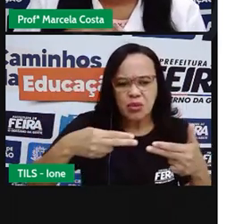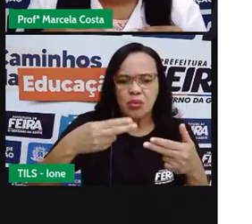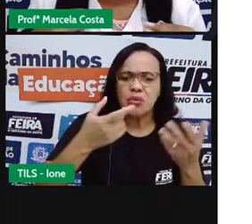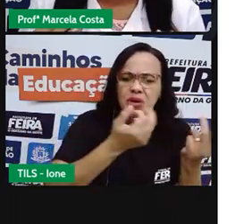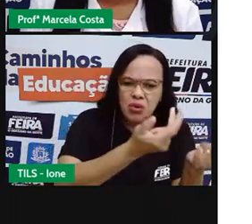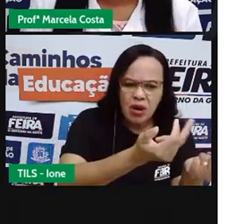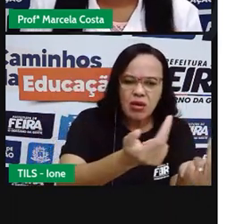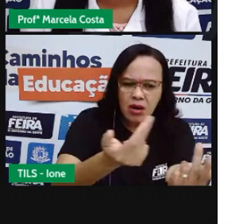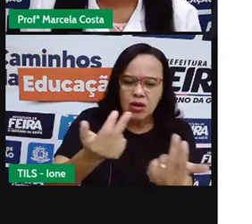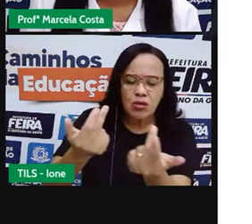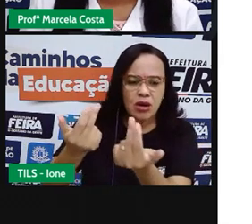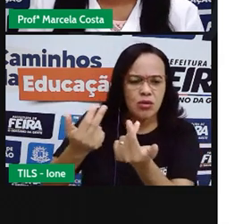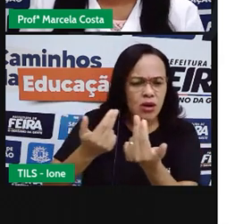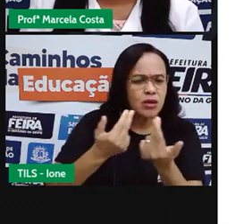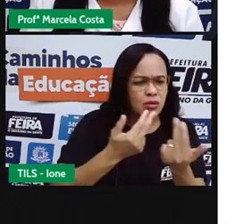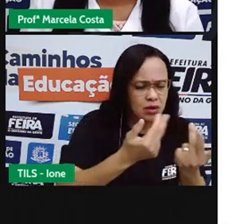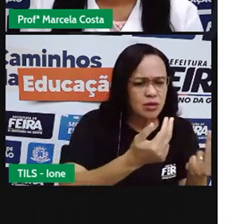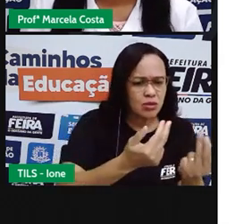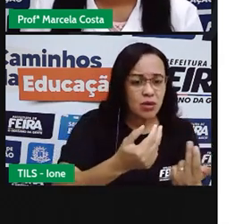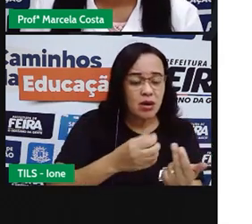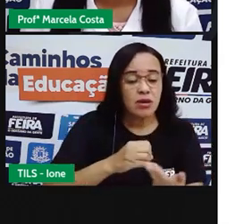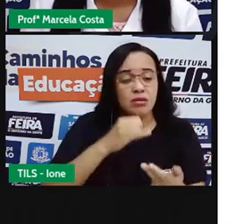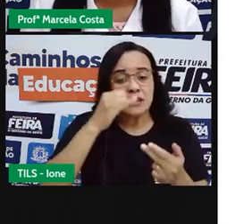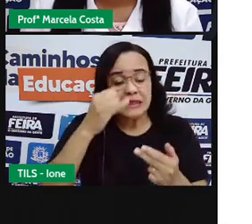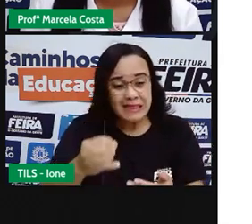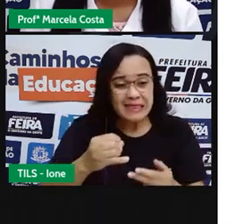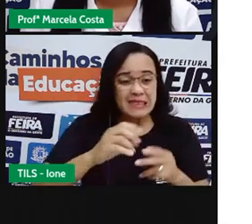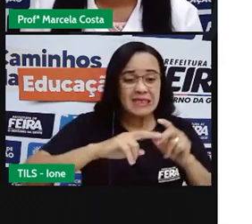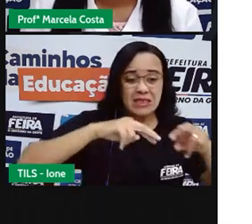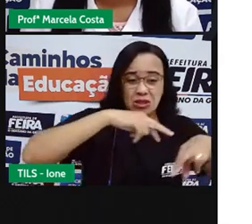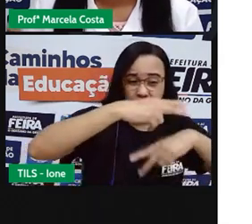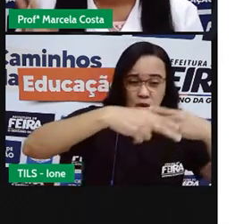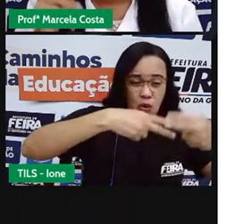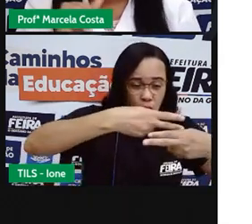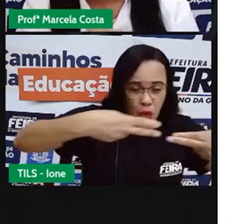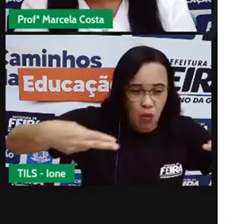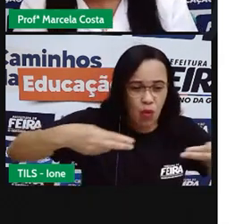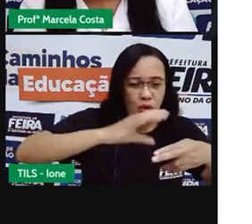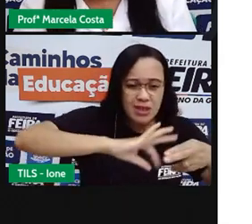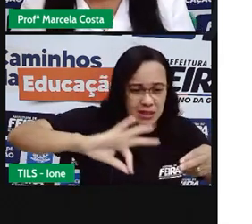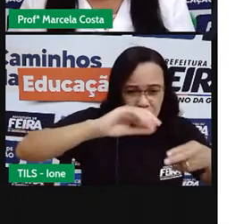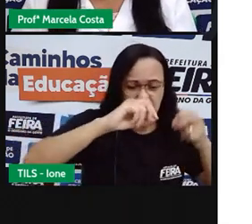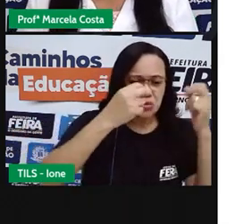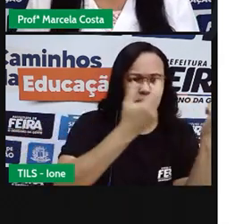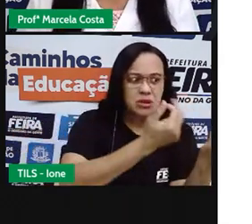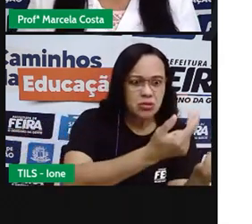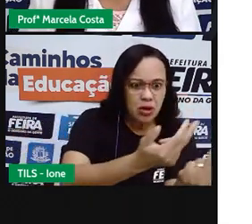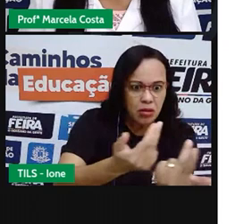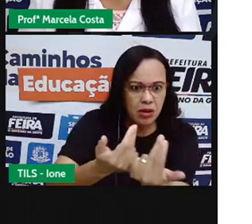Se os objetos fossem todos iguais. Por exemplo,